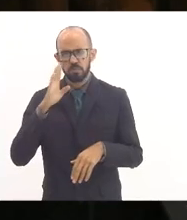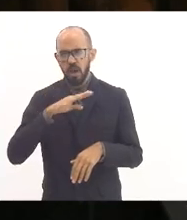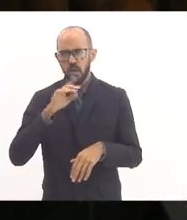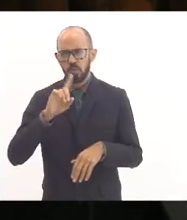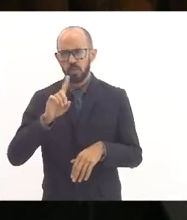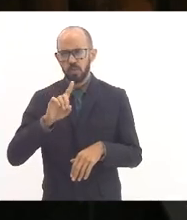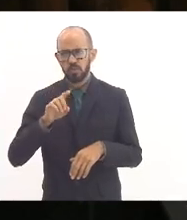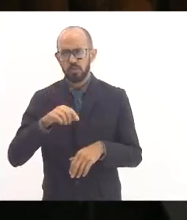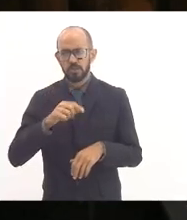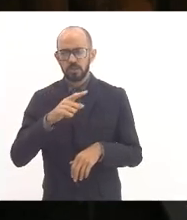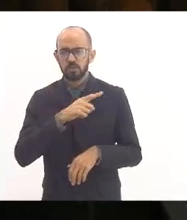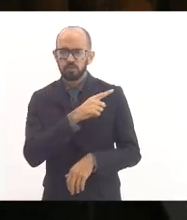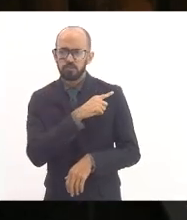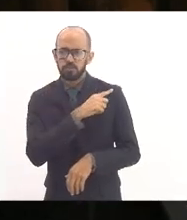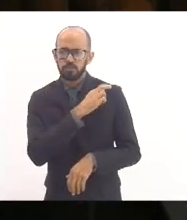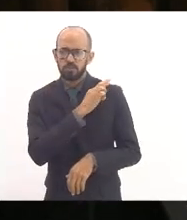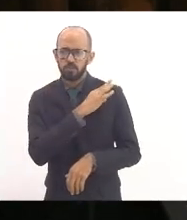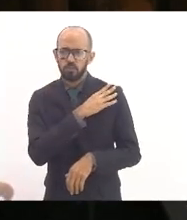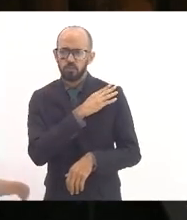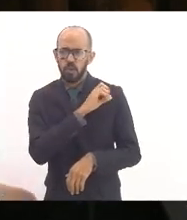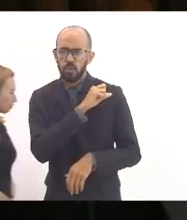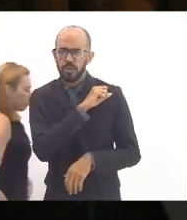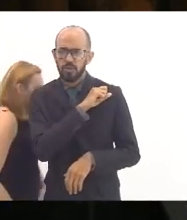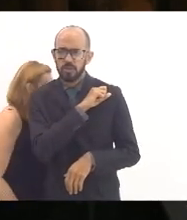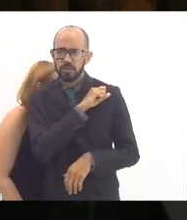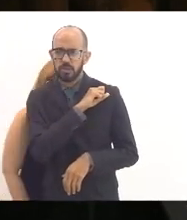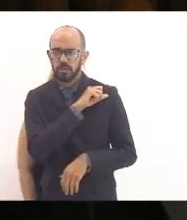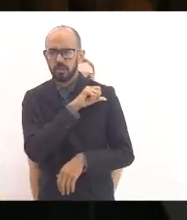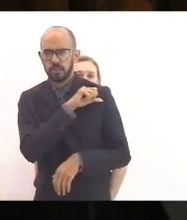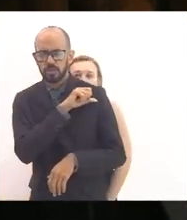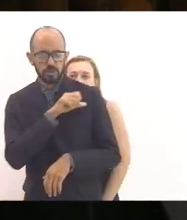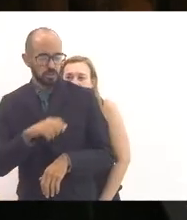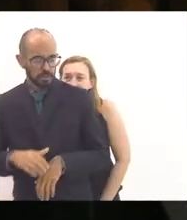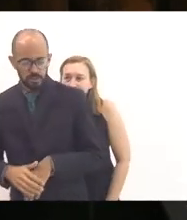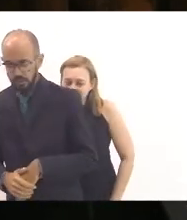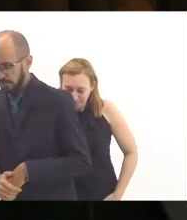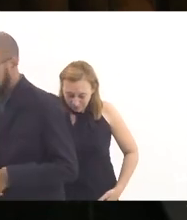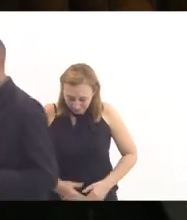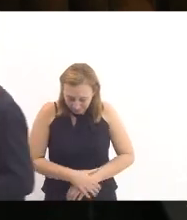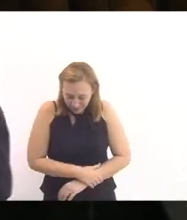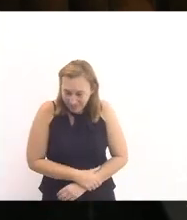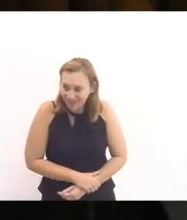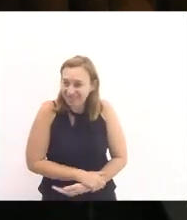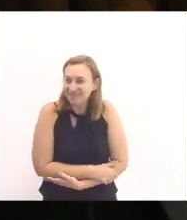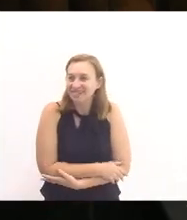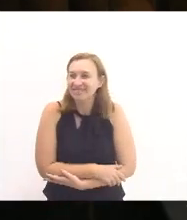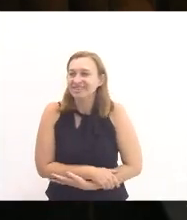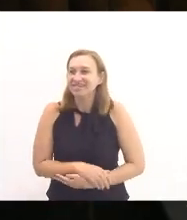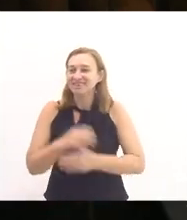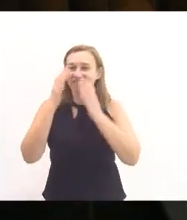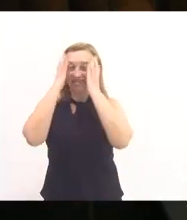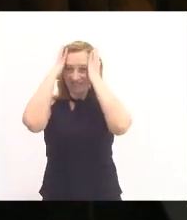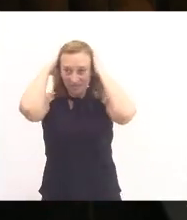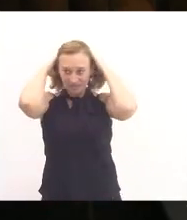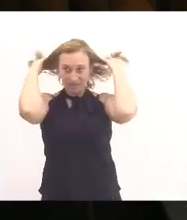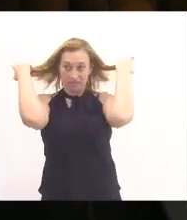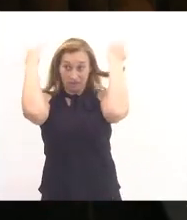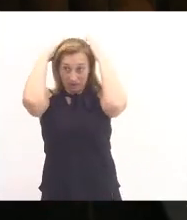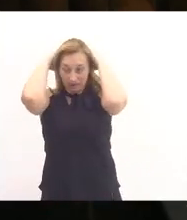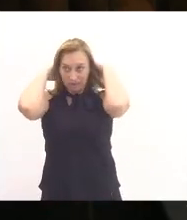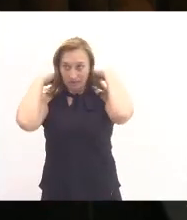fundamental da Claro não existe esse nível fundamental para cargo na Polícia Civil bom